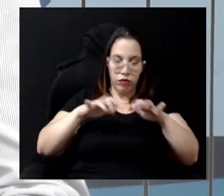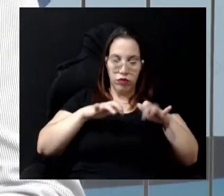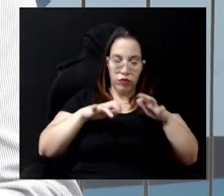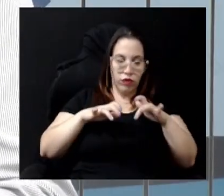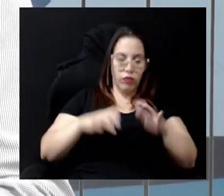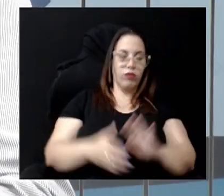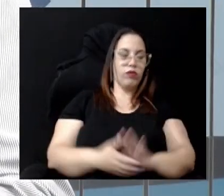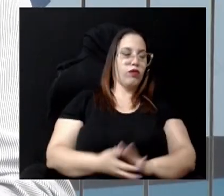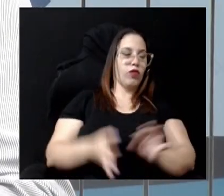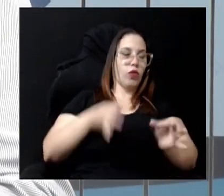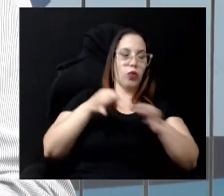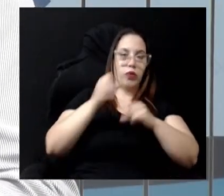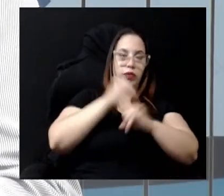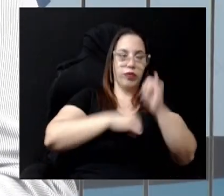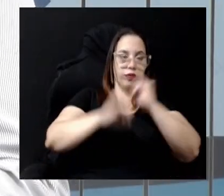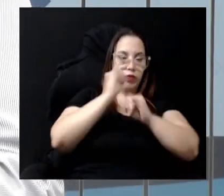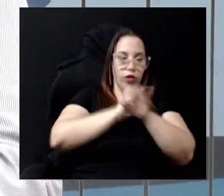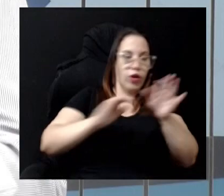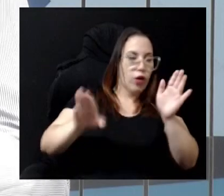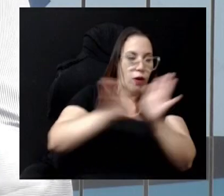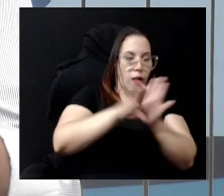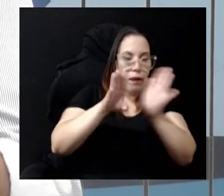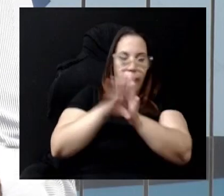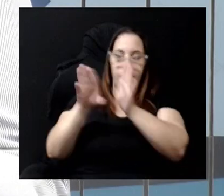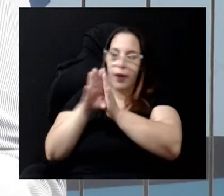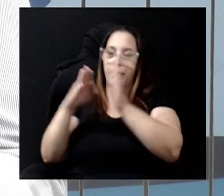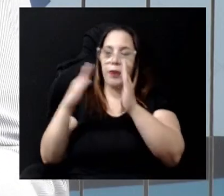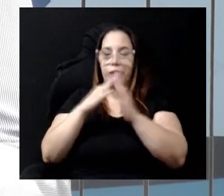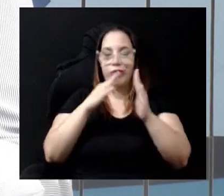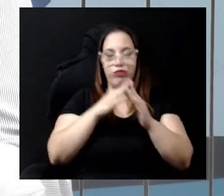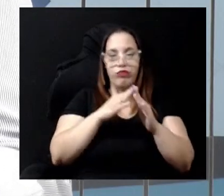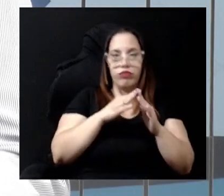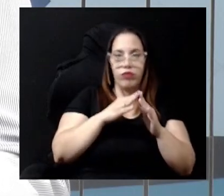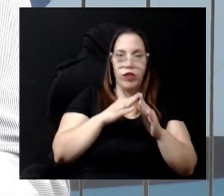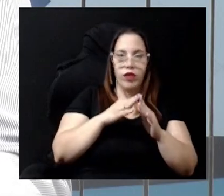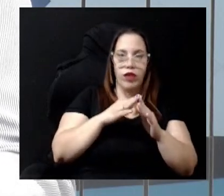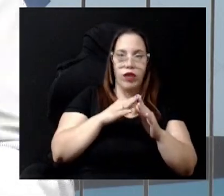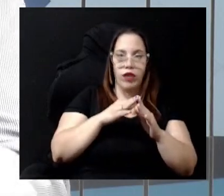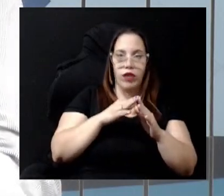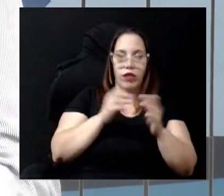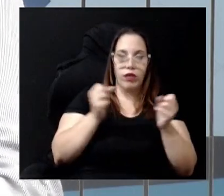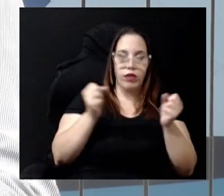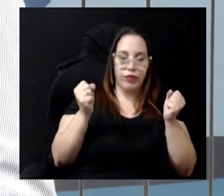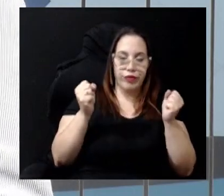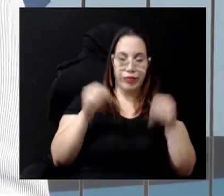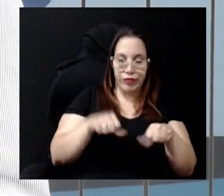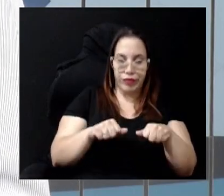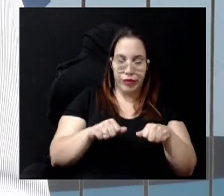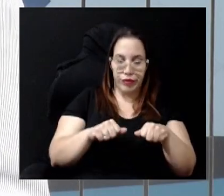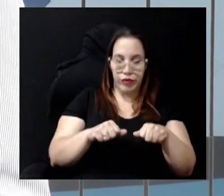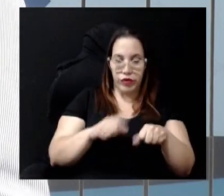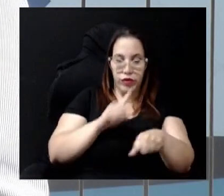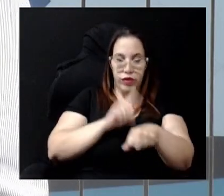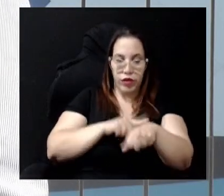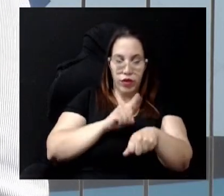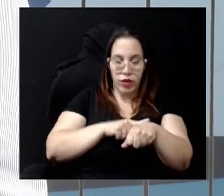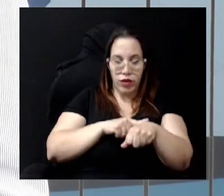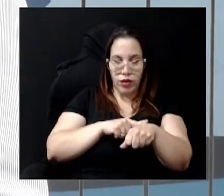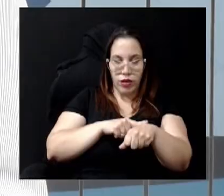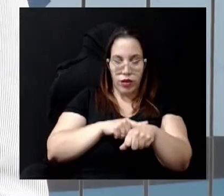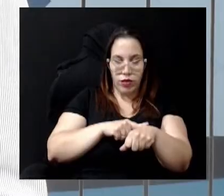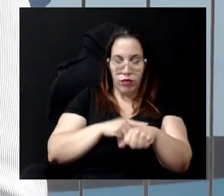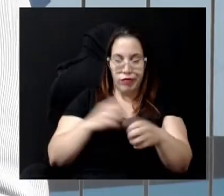internet chega na casa do cidadão, múltiplas possibilidades podem fazer com que o tempo dele seja comido a partir disso.